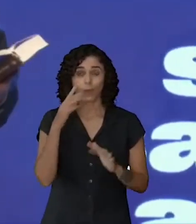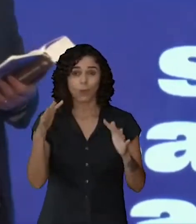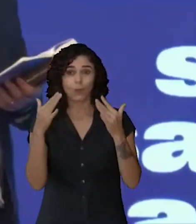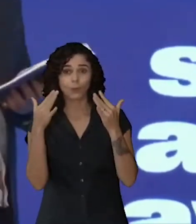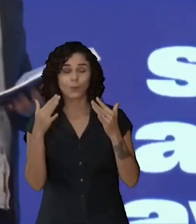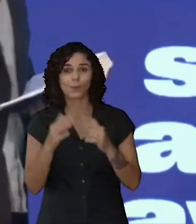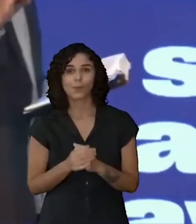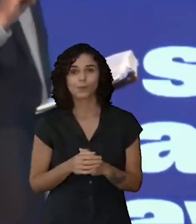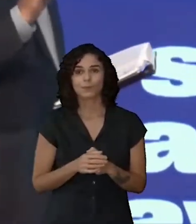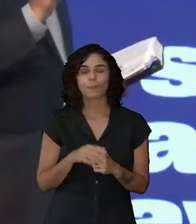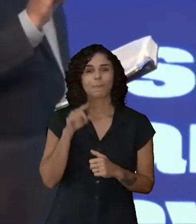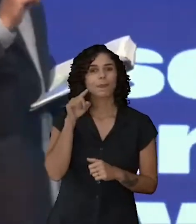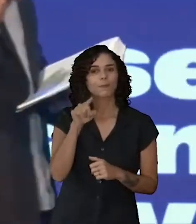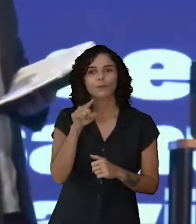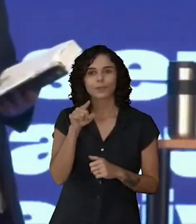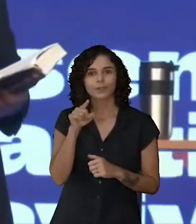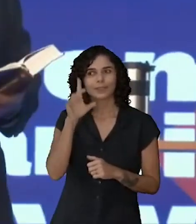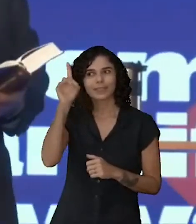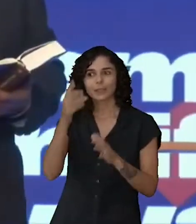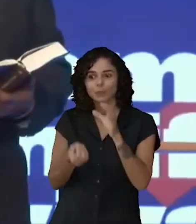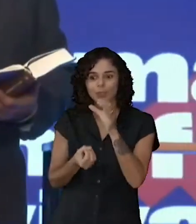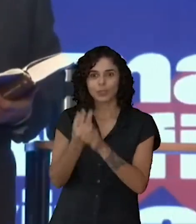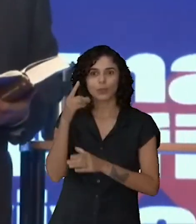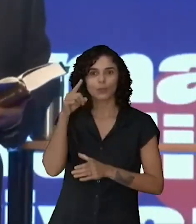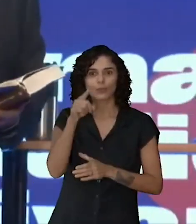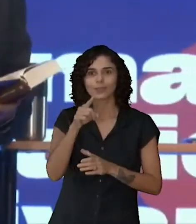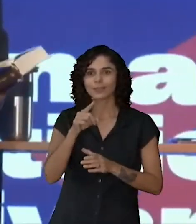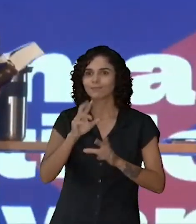Você não foi criado para o uso comum.